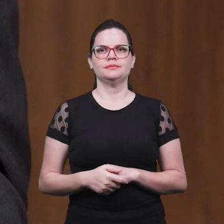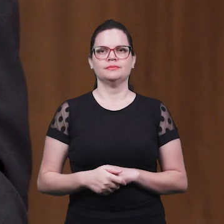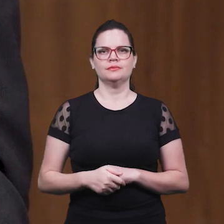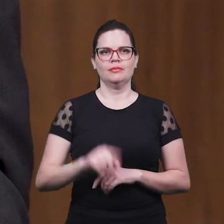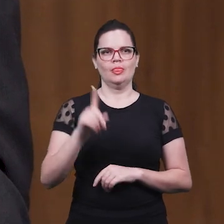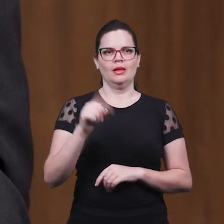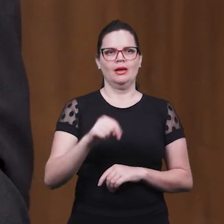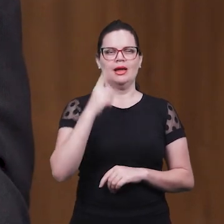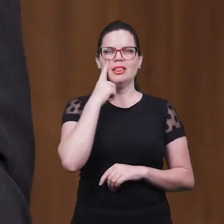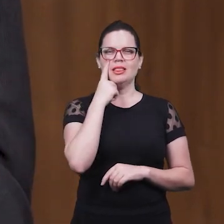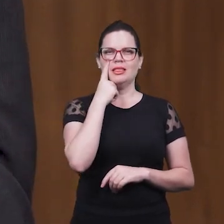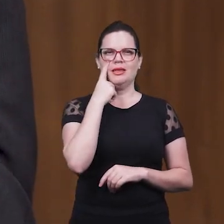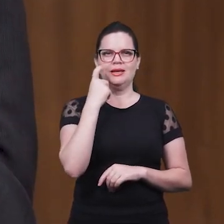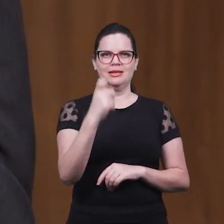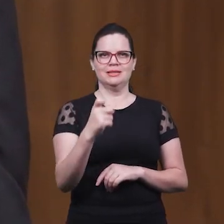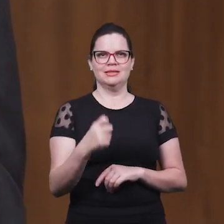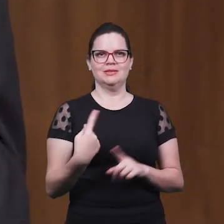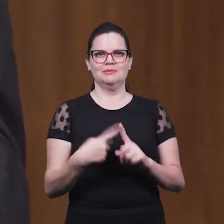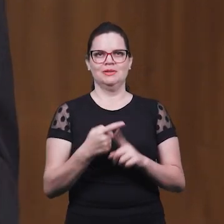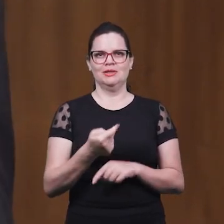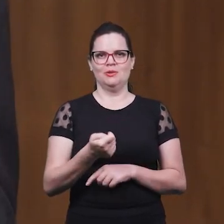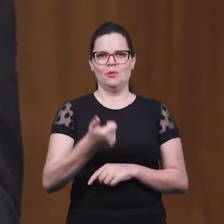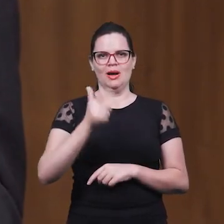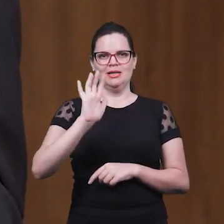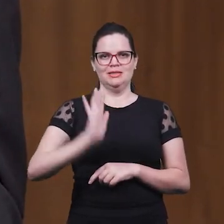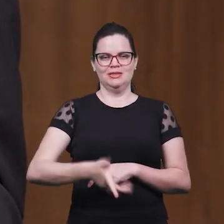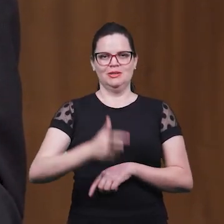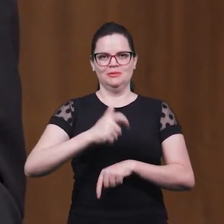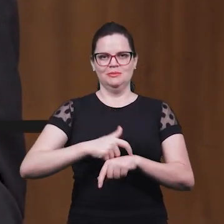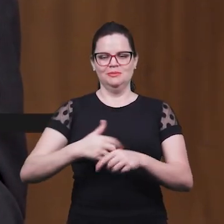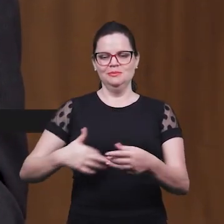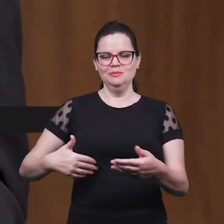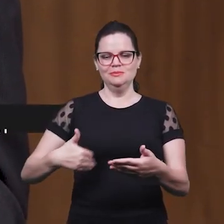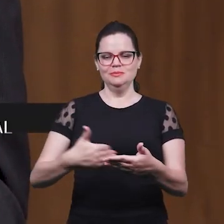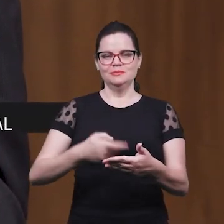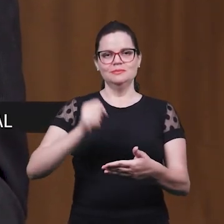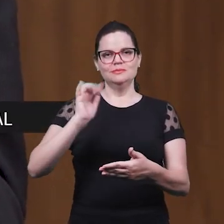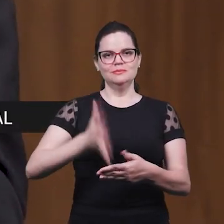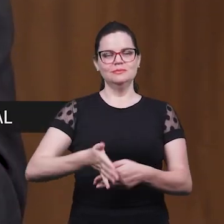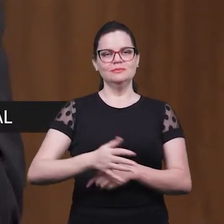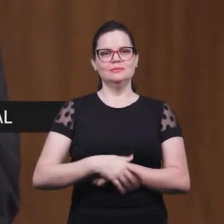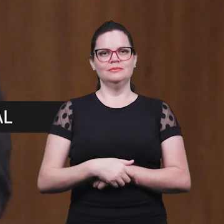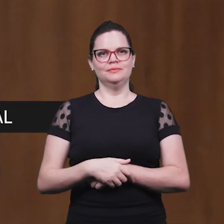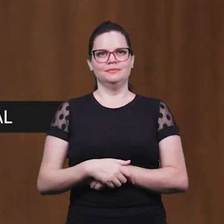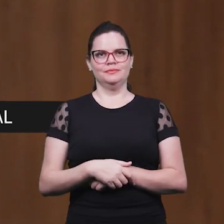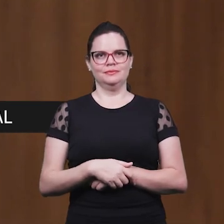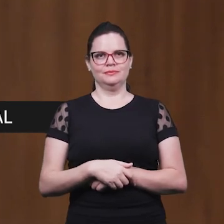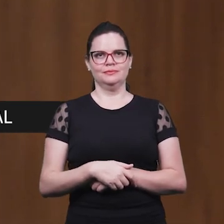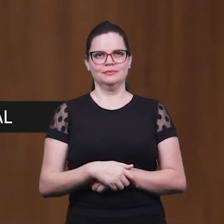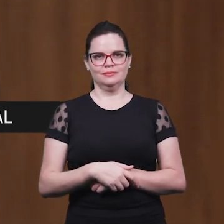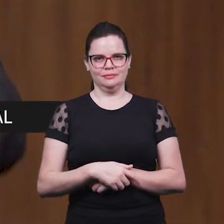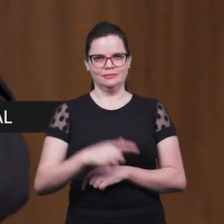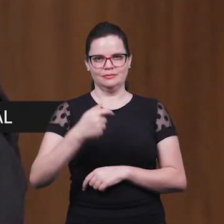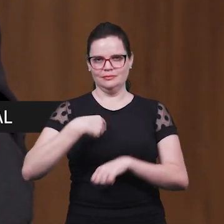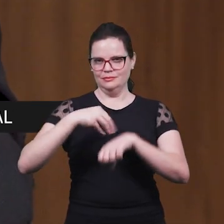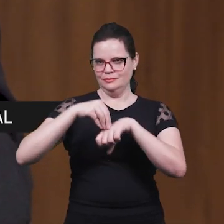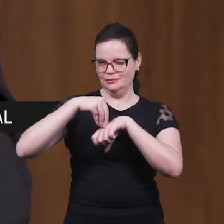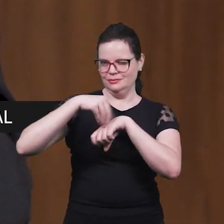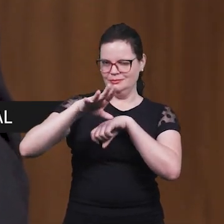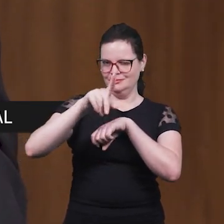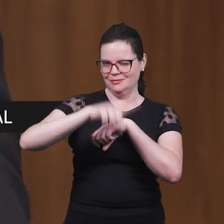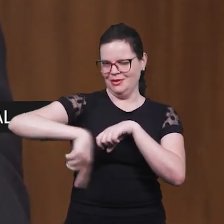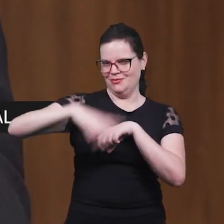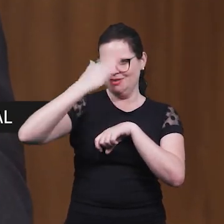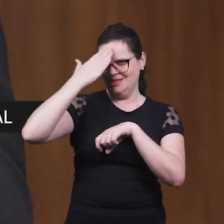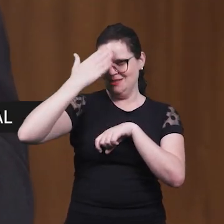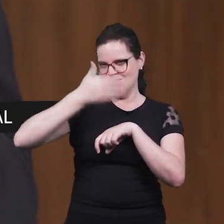muito interessante, como nós estamos já quase chegando no final, já vou até deixar um spoilerzinho para o pessoal